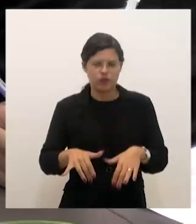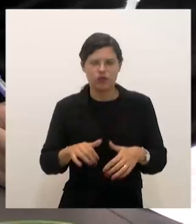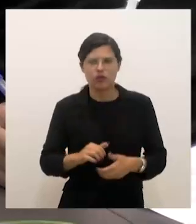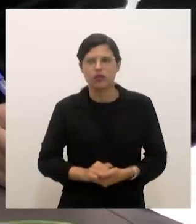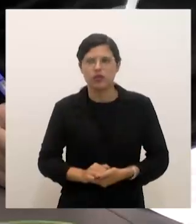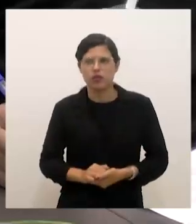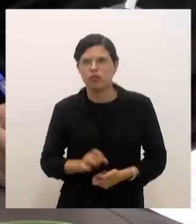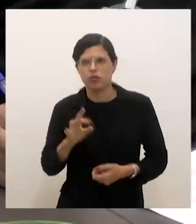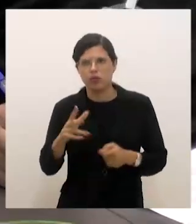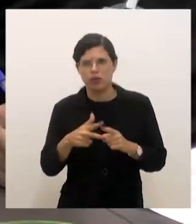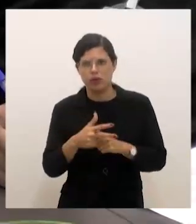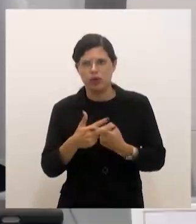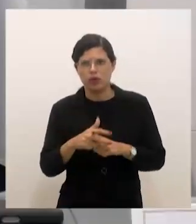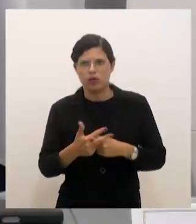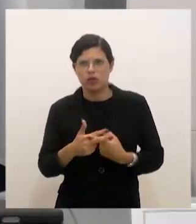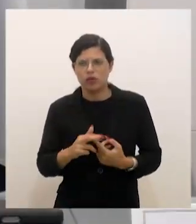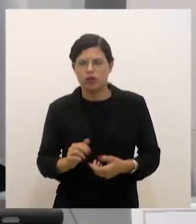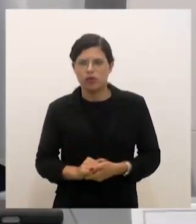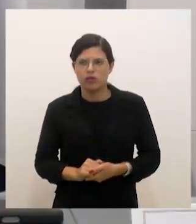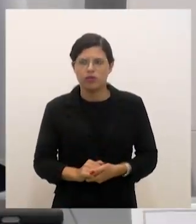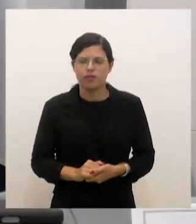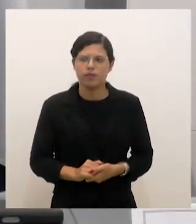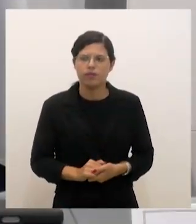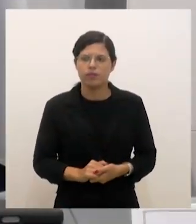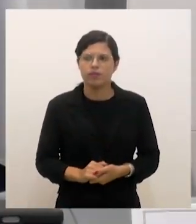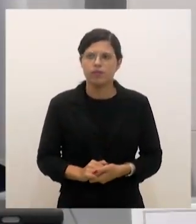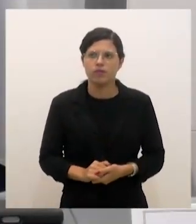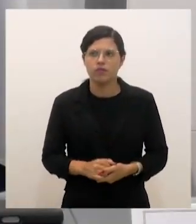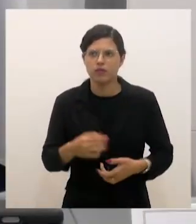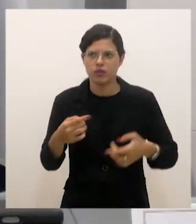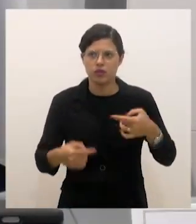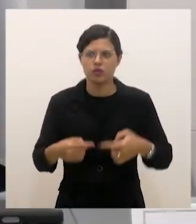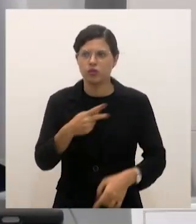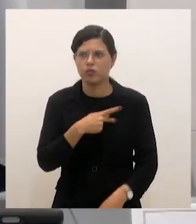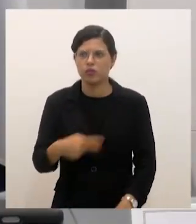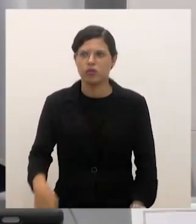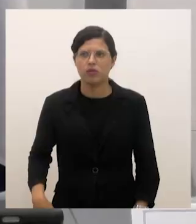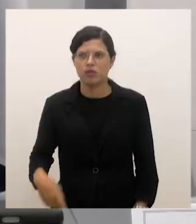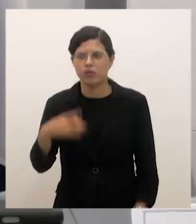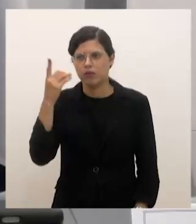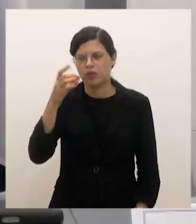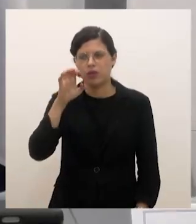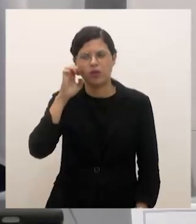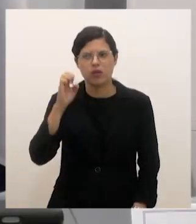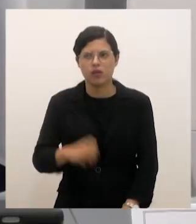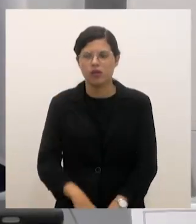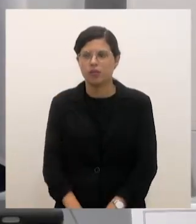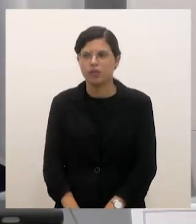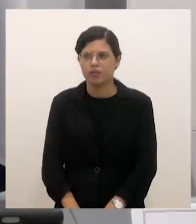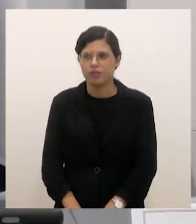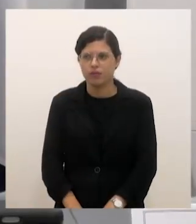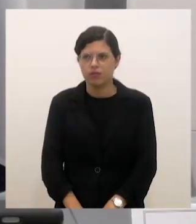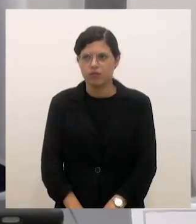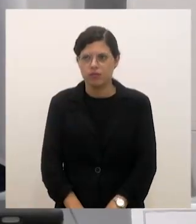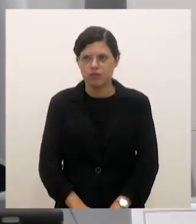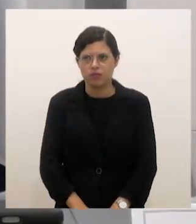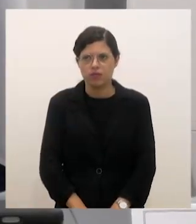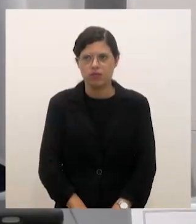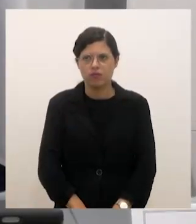certo. só para corrigir. Conserta na emenda. Na emenda. Para discutir, presidente. Para discutir, deputada Élica Takimoto. Presidente,